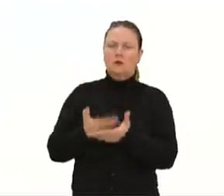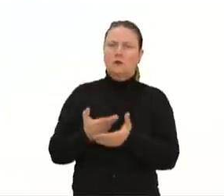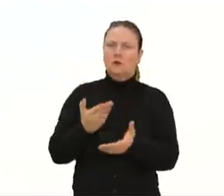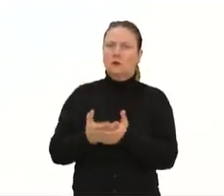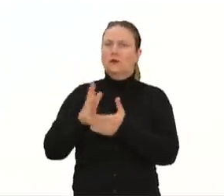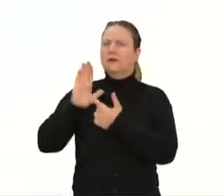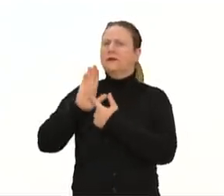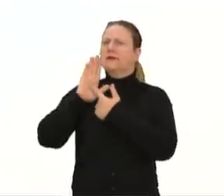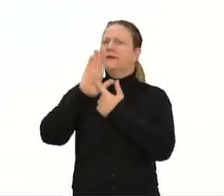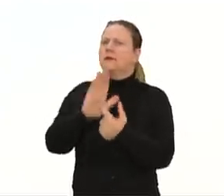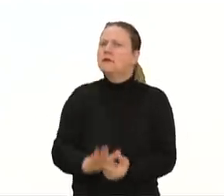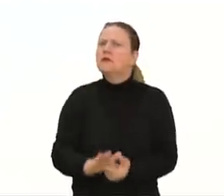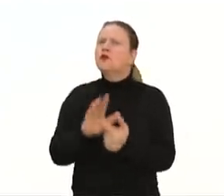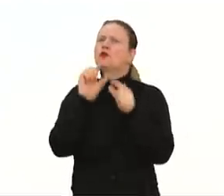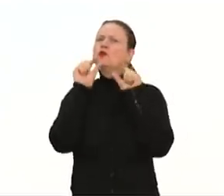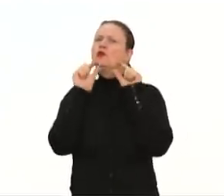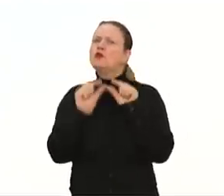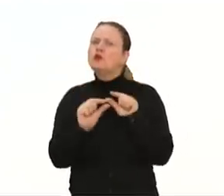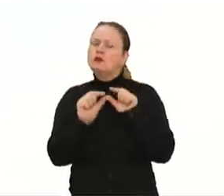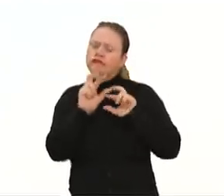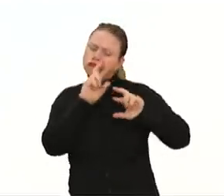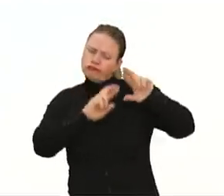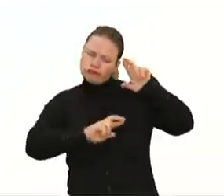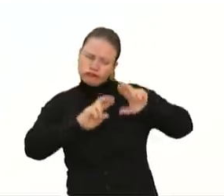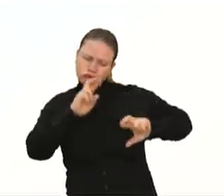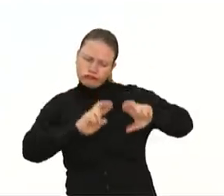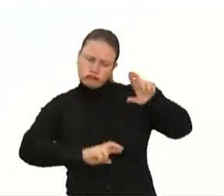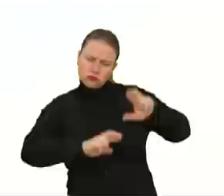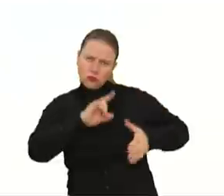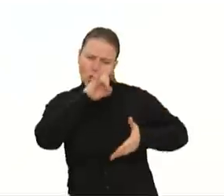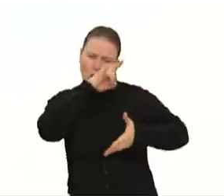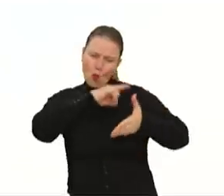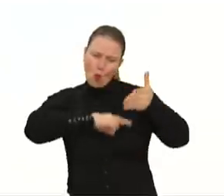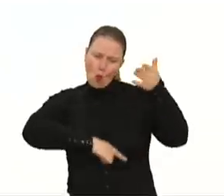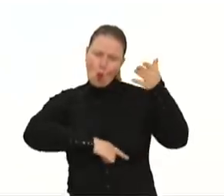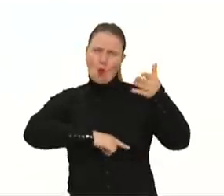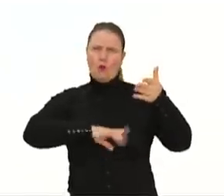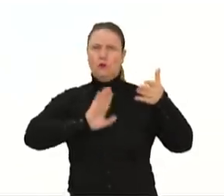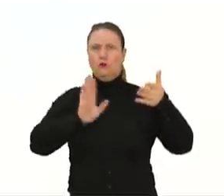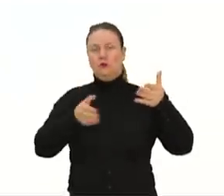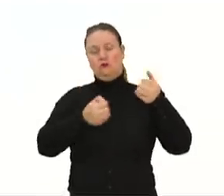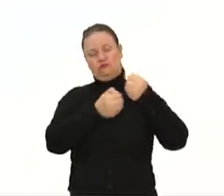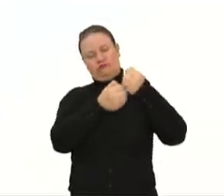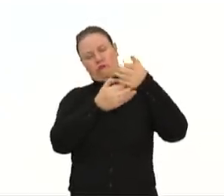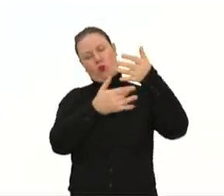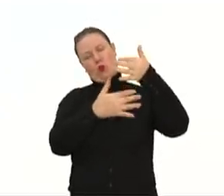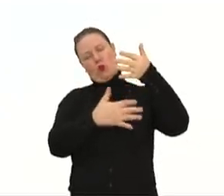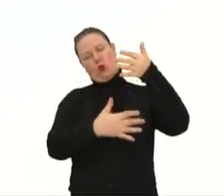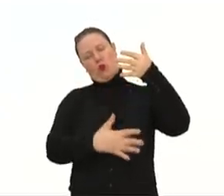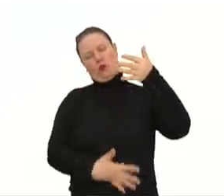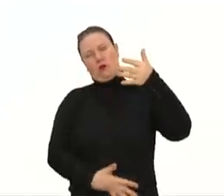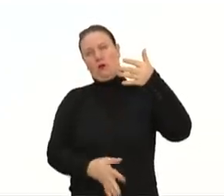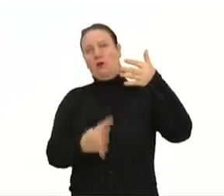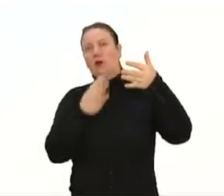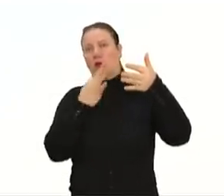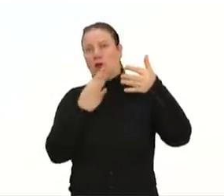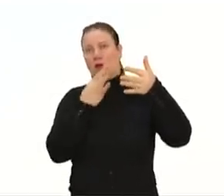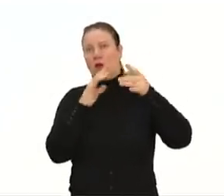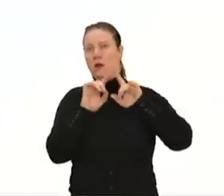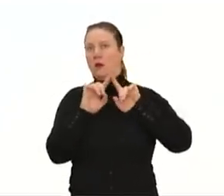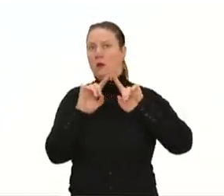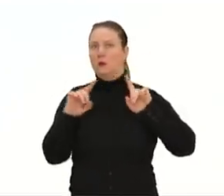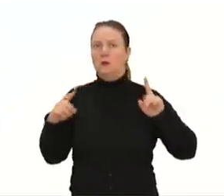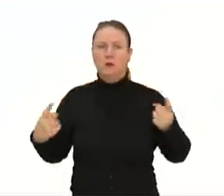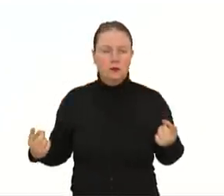mostrar um pouquinho do que é analisado lá no hemograma agora que você já conhece os elementos do sangue. Mas em